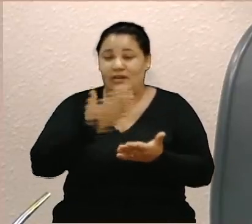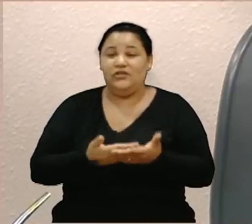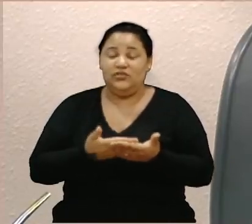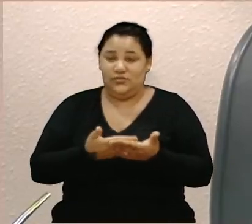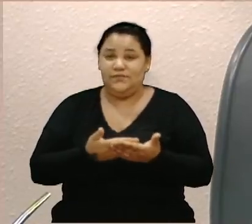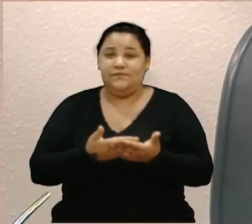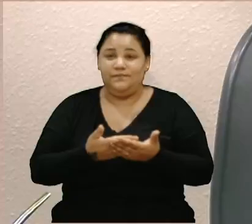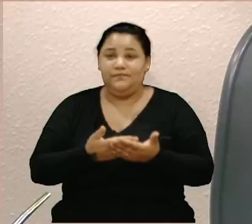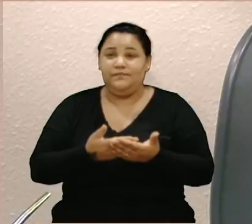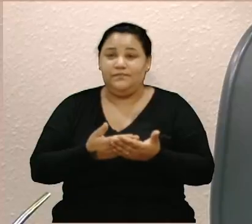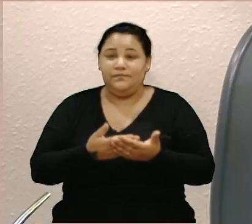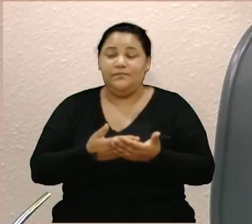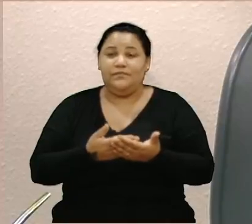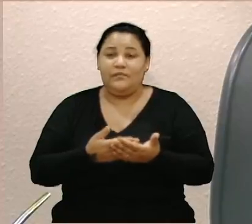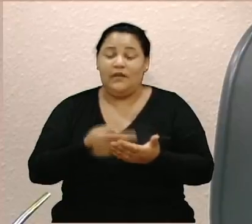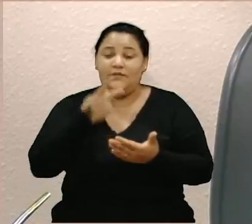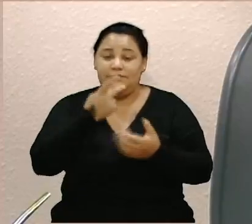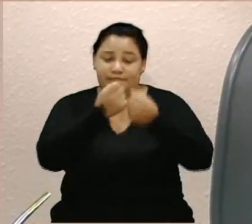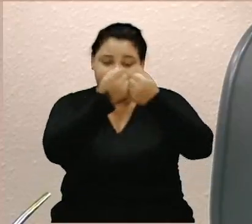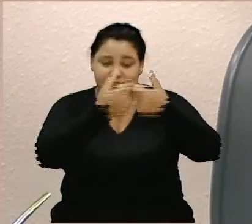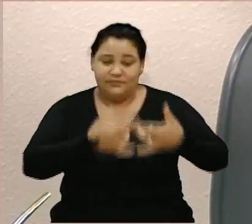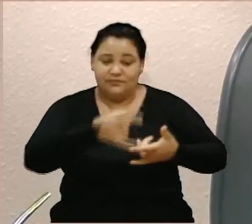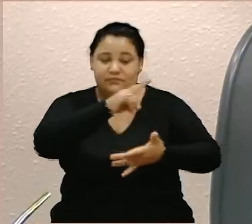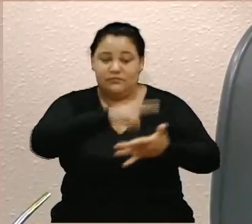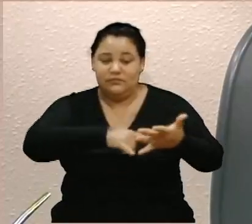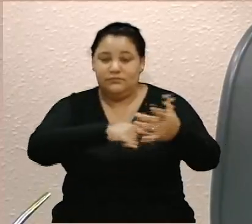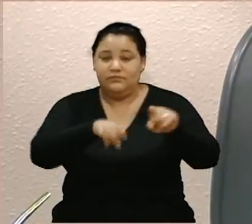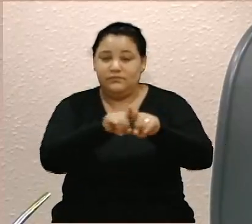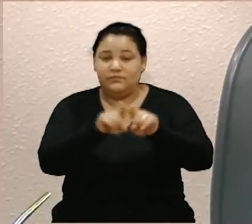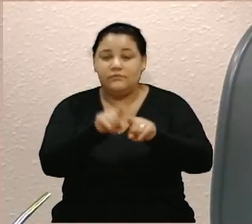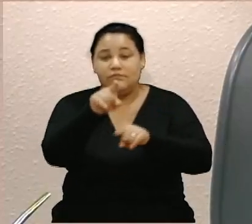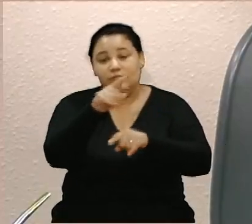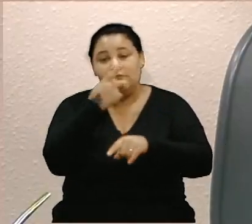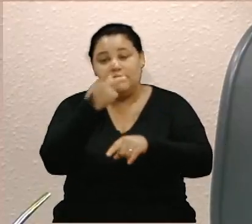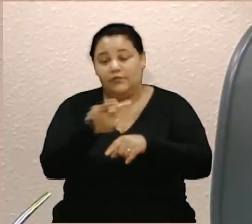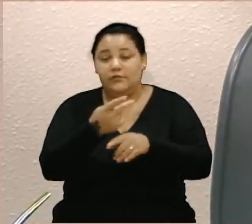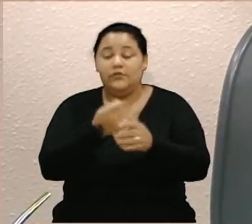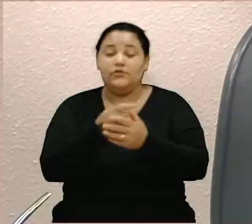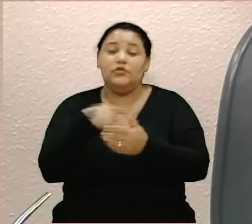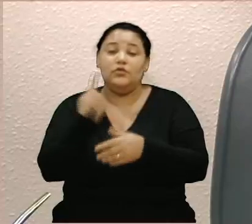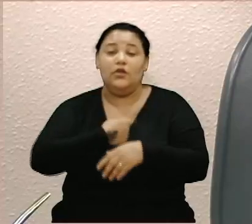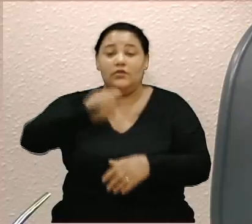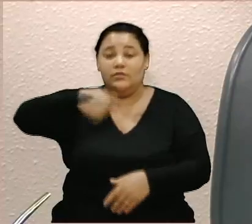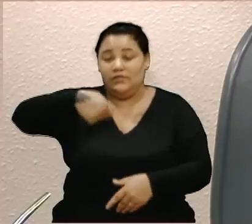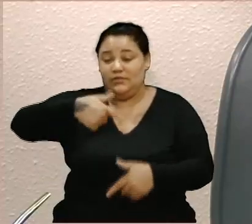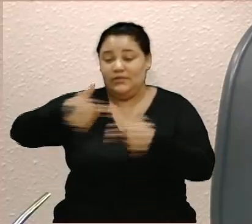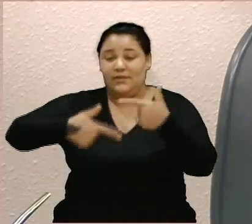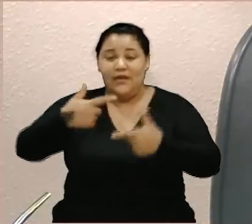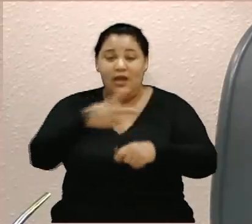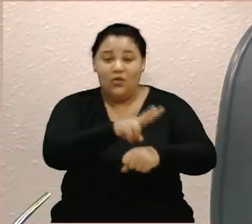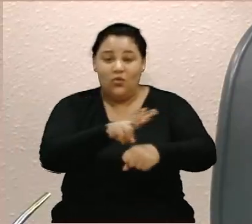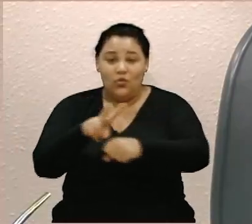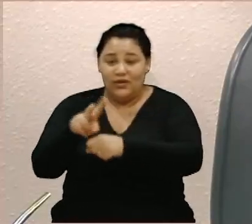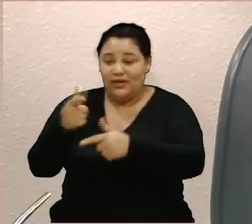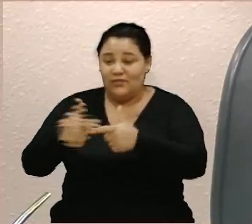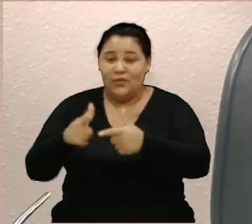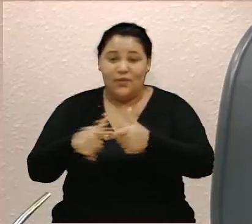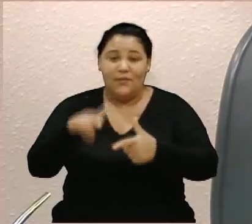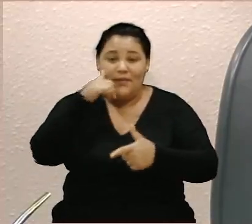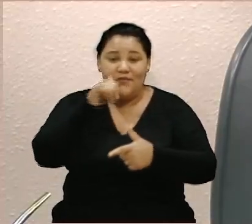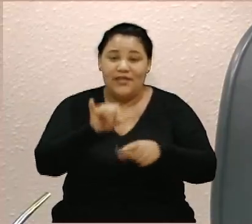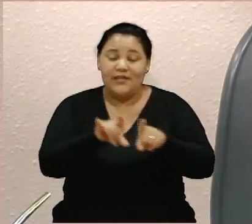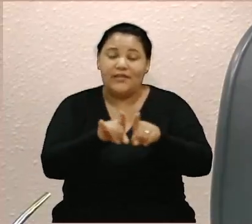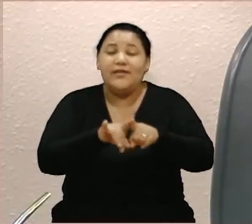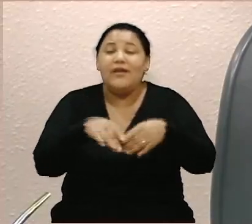conforme está, inclusive, escrito ali no documento e conforme a senhora falou, nós precisamos trabalhar na prevenção desses problemas. Então, obviamente, nós